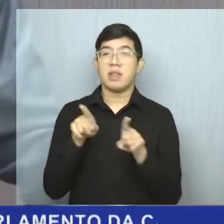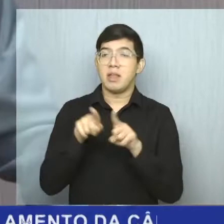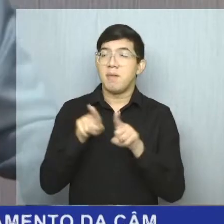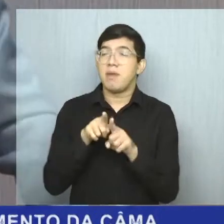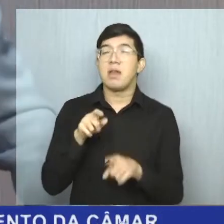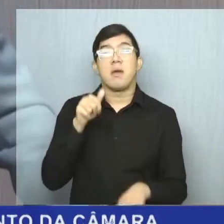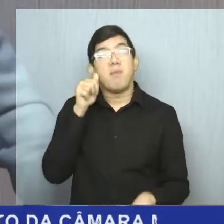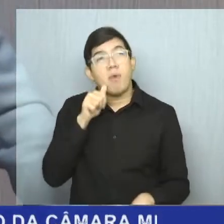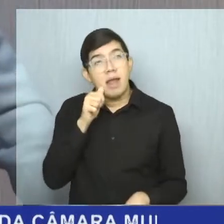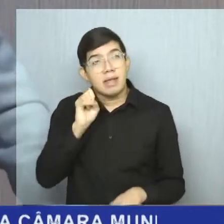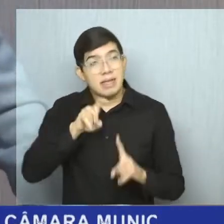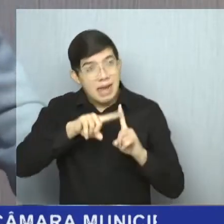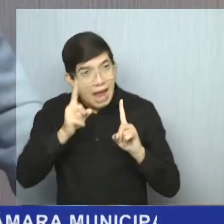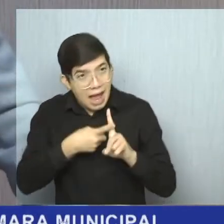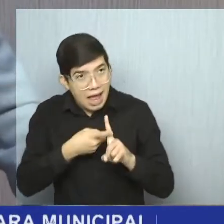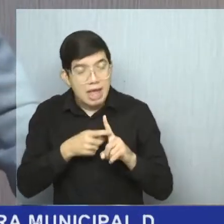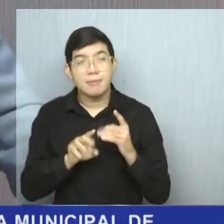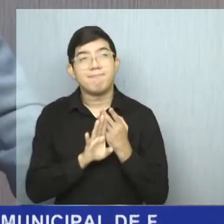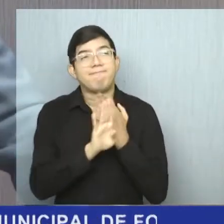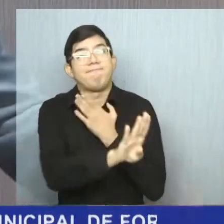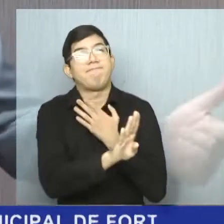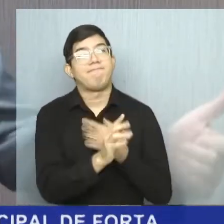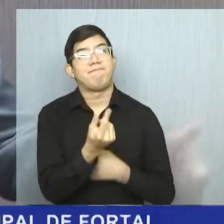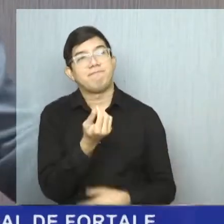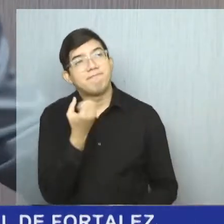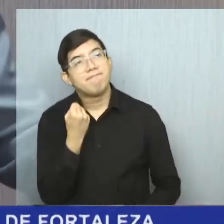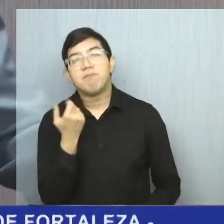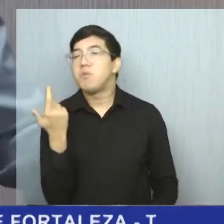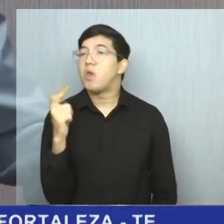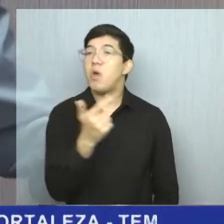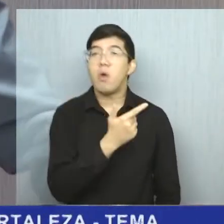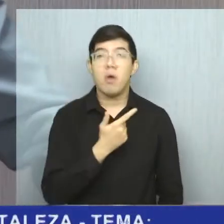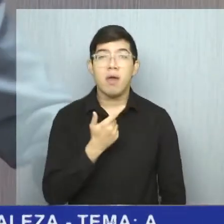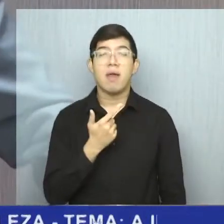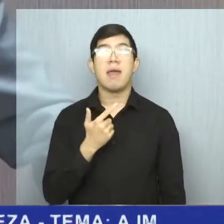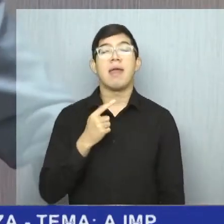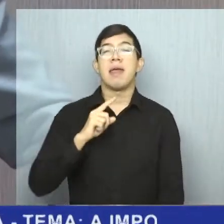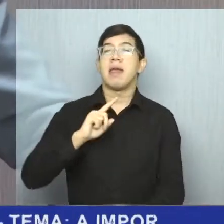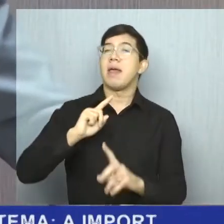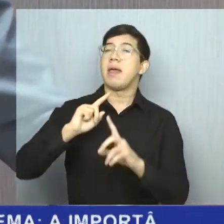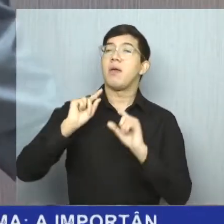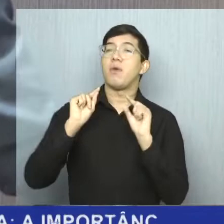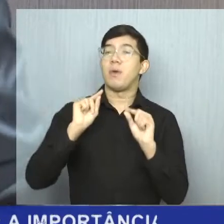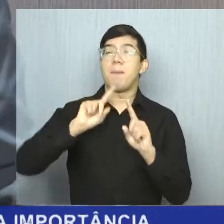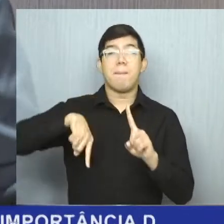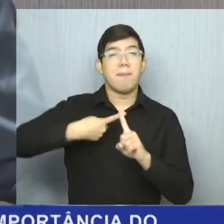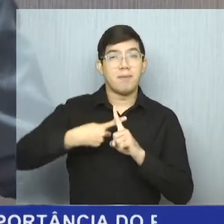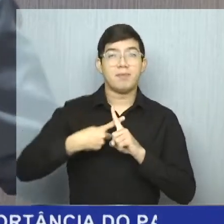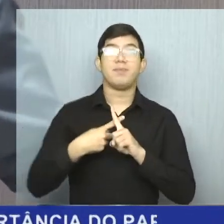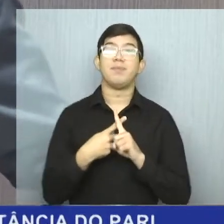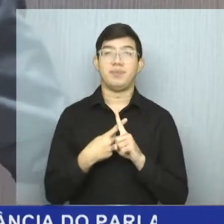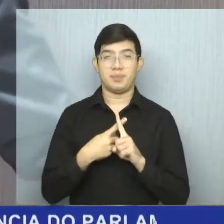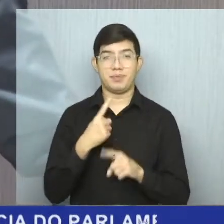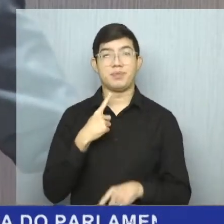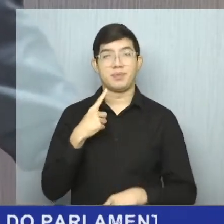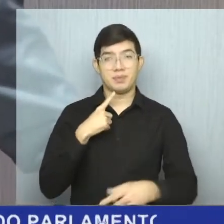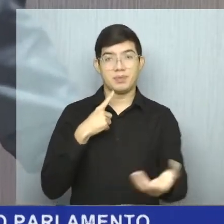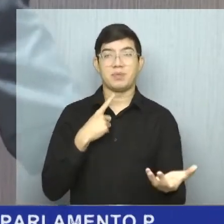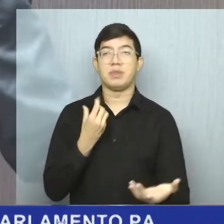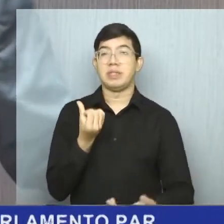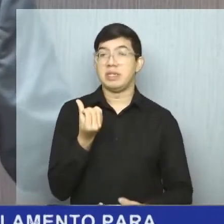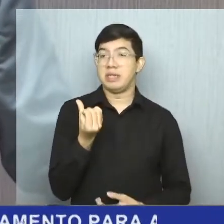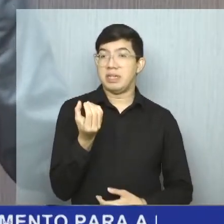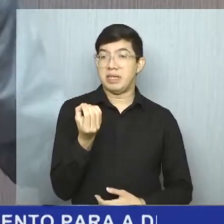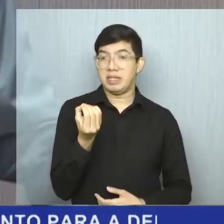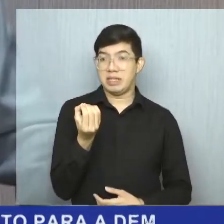maternidade, e pior, selvagemmente, se isso tudo já não fosse muito selvagem, nós estamos produzindo 60